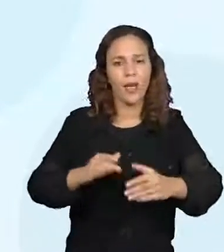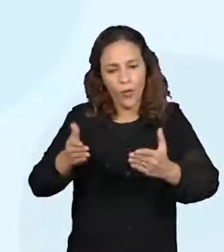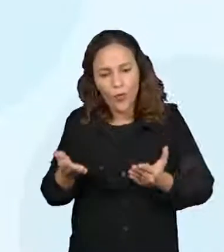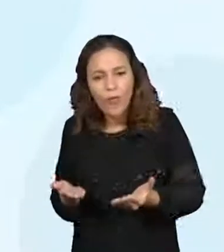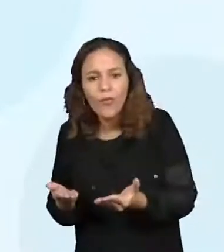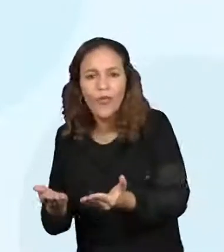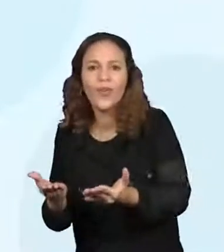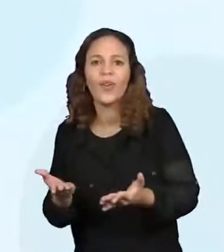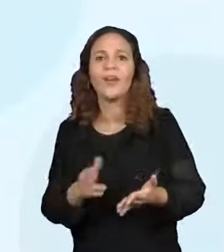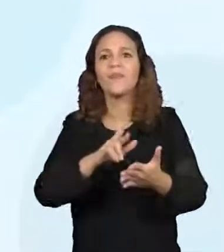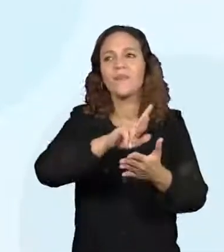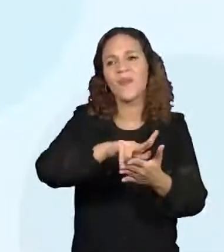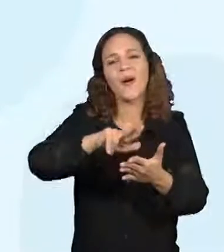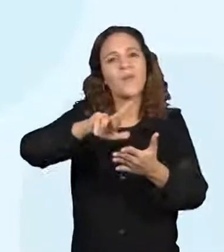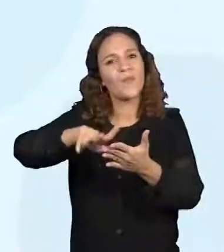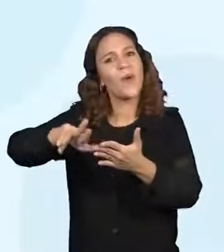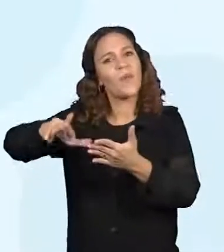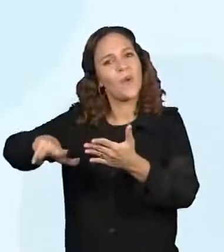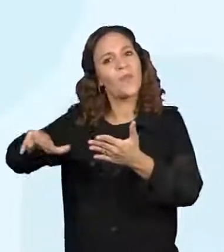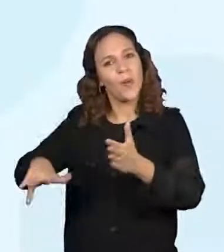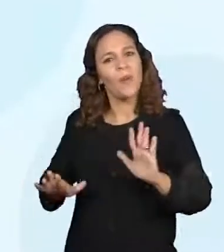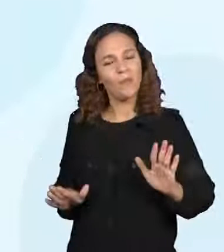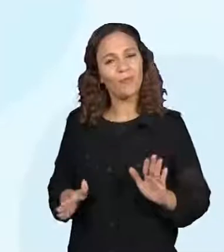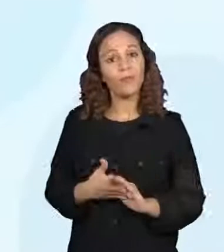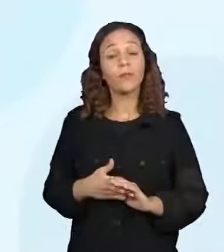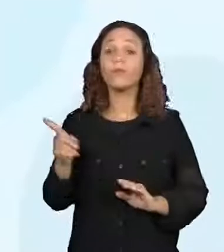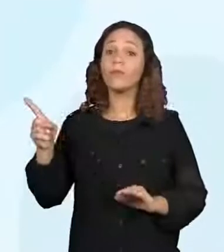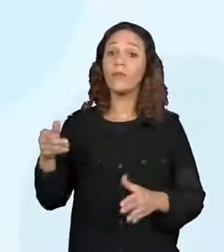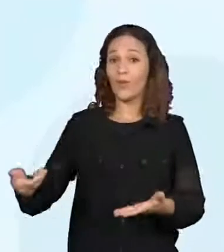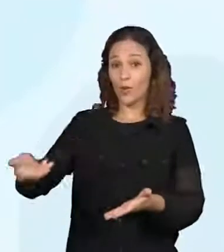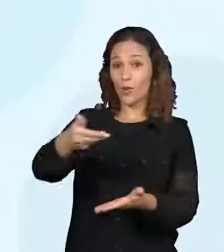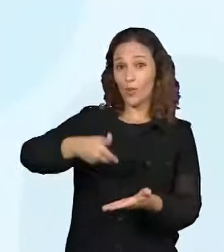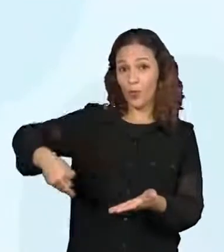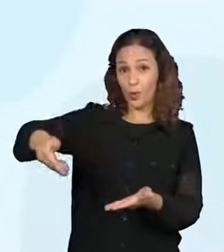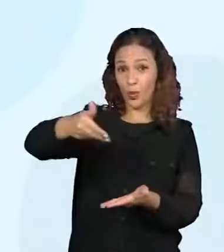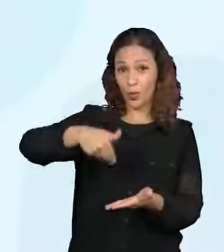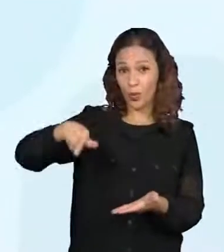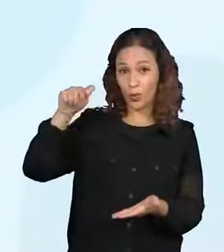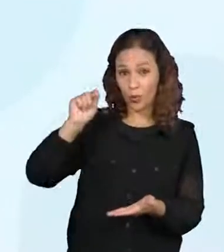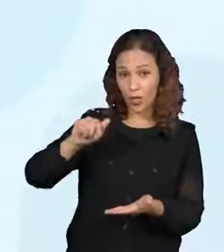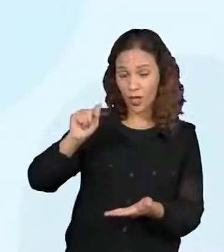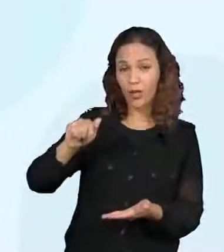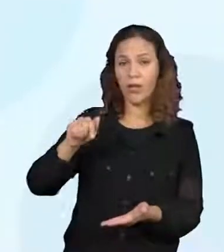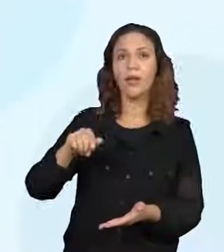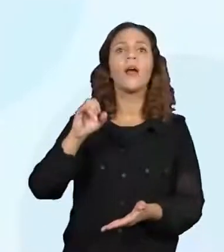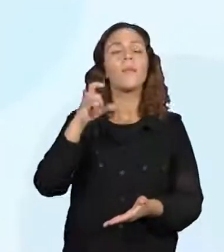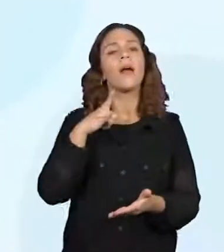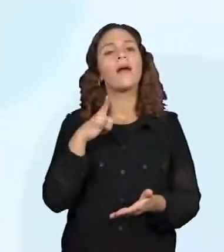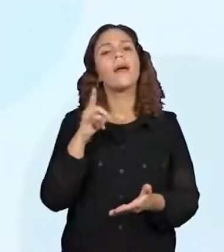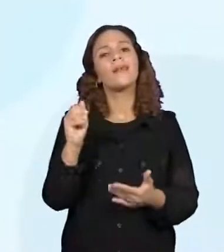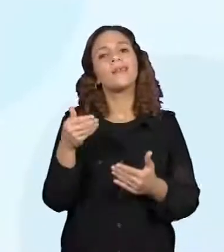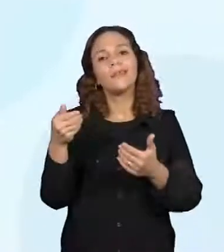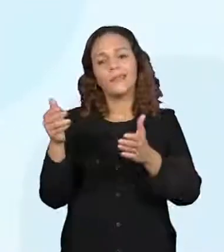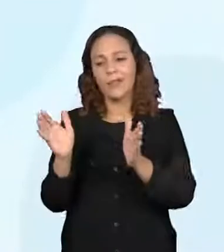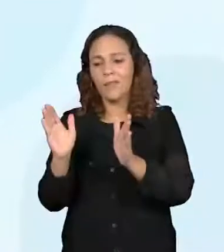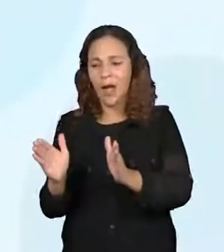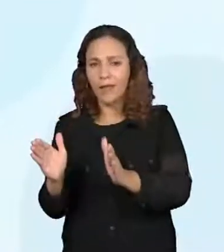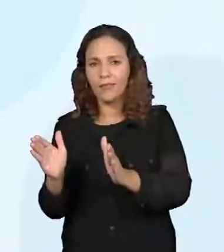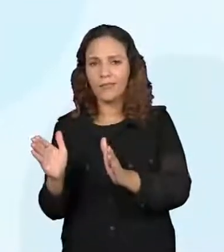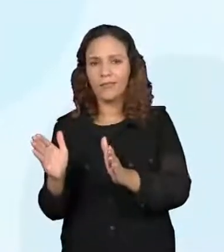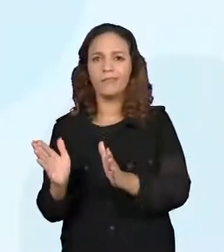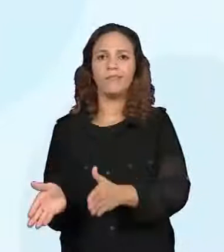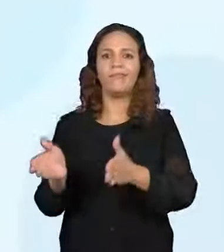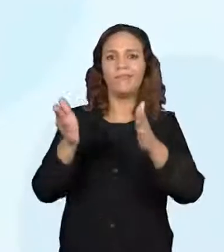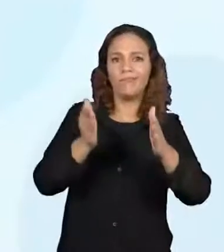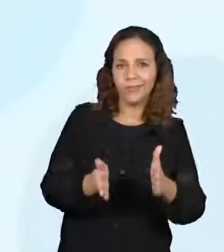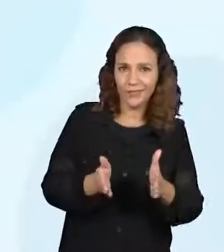importante. Para a cobertura, então, olha só, veio tudo junto, o modo de preparo, mas foi separado em tópicos. Então, o bolo já foi